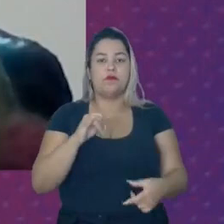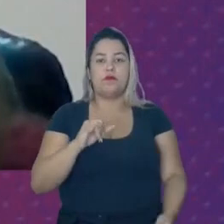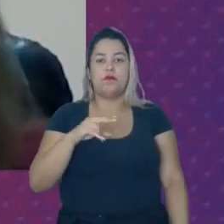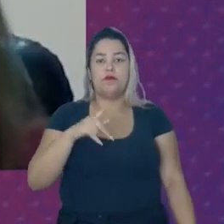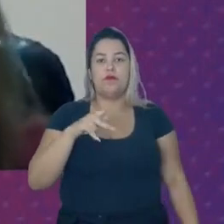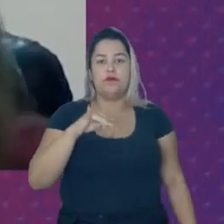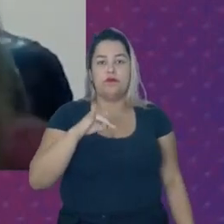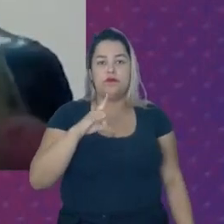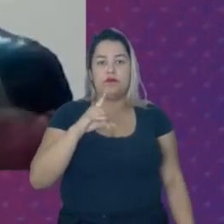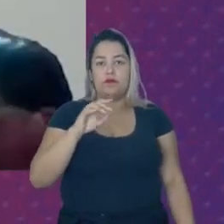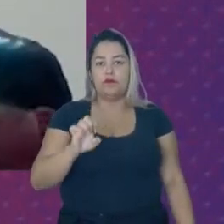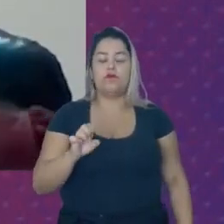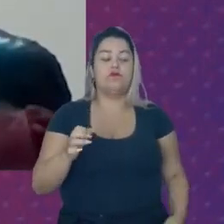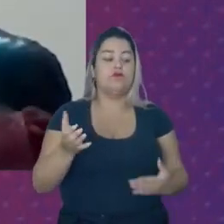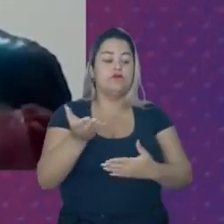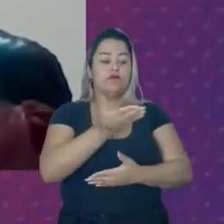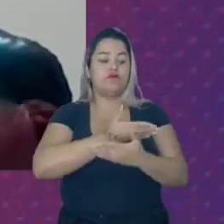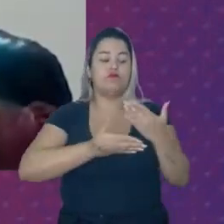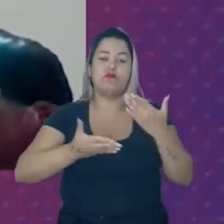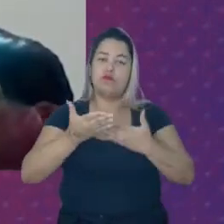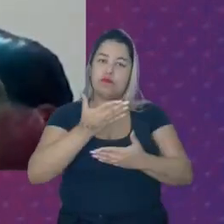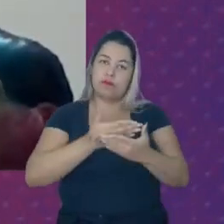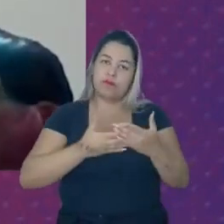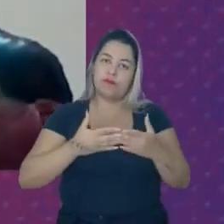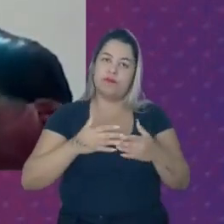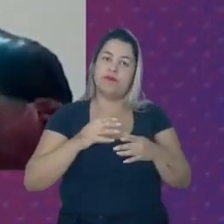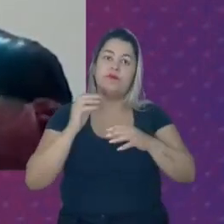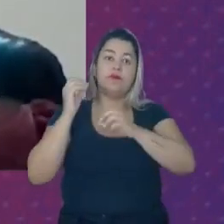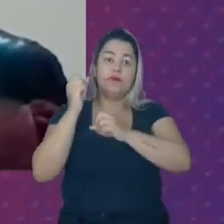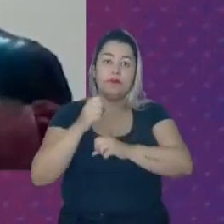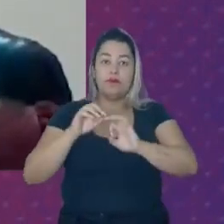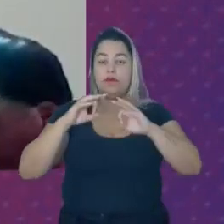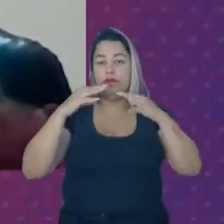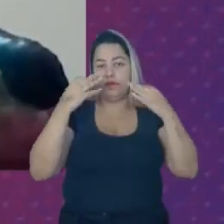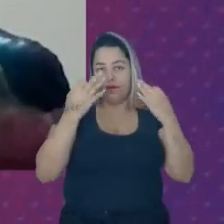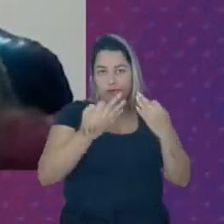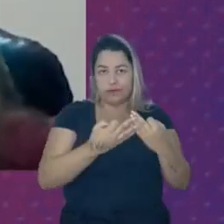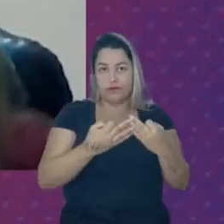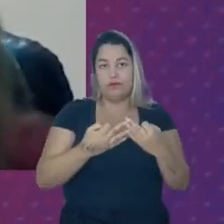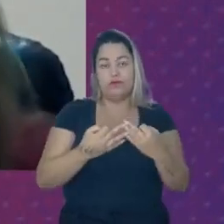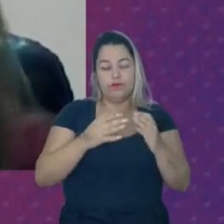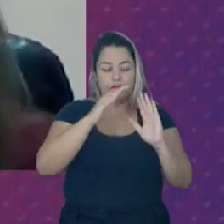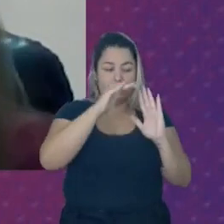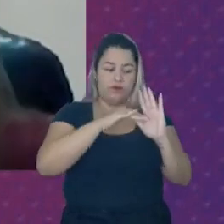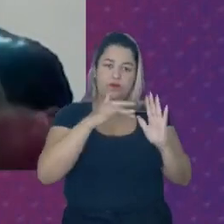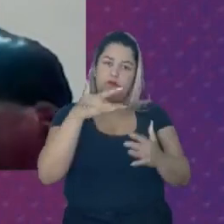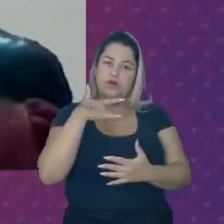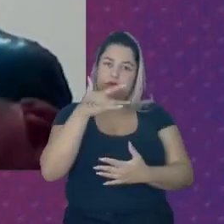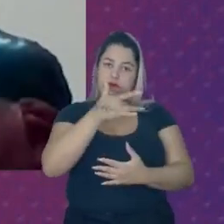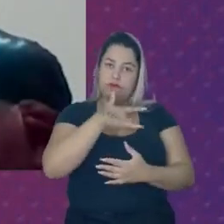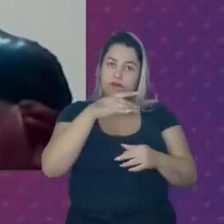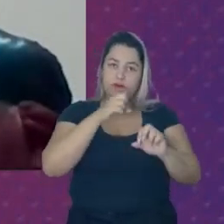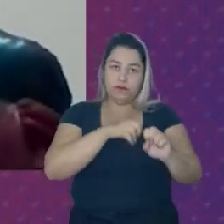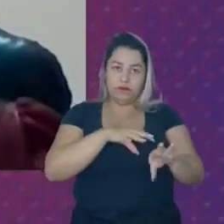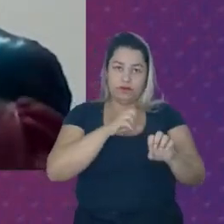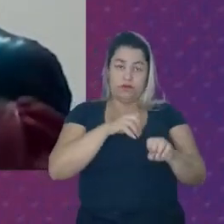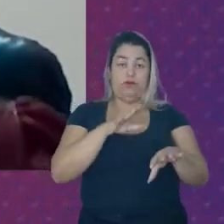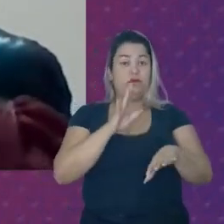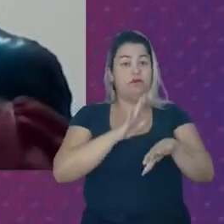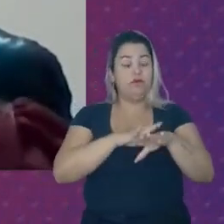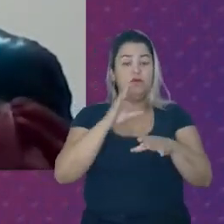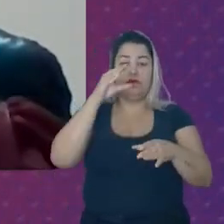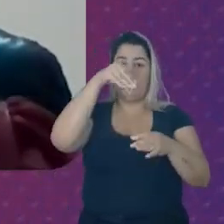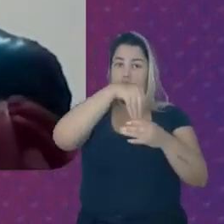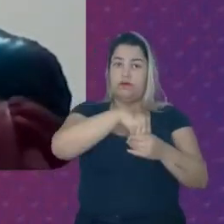no desenvolvimento do programa Bolsa Família para com programas da saúde e da educação. Mas